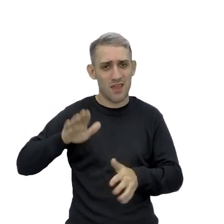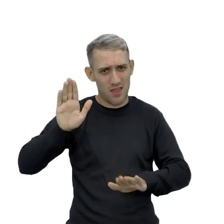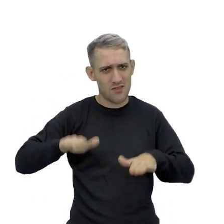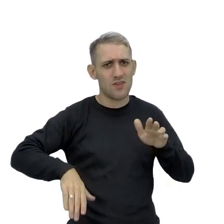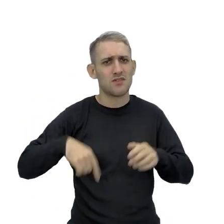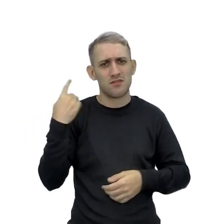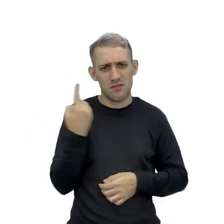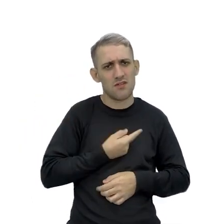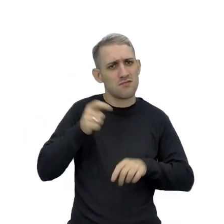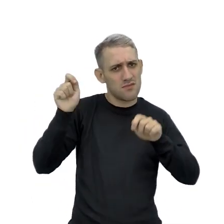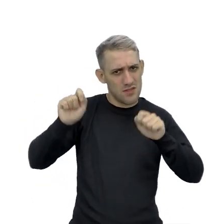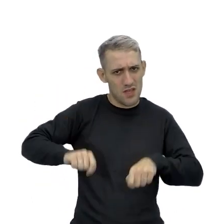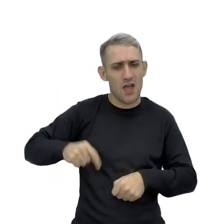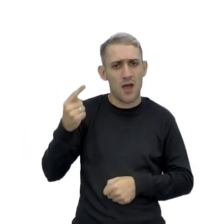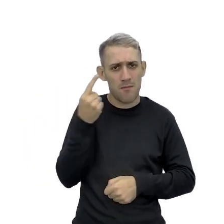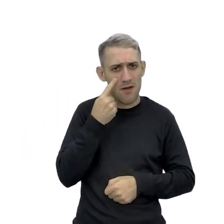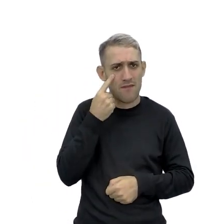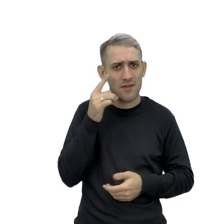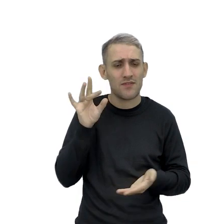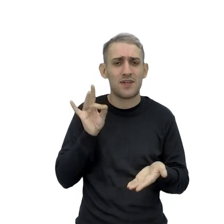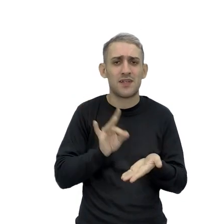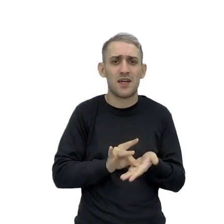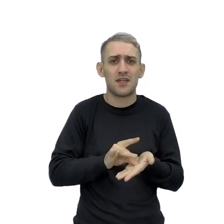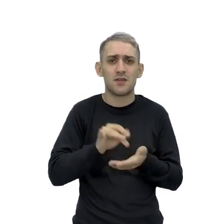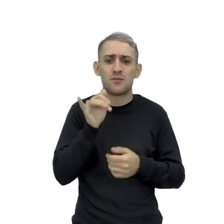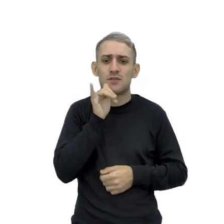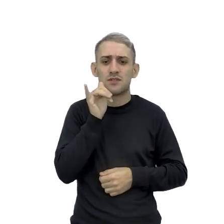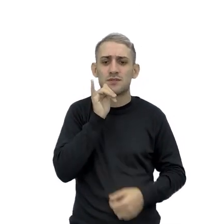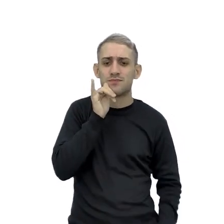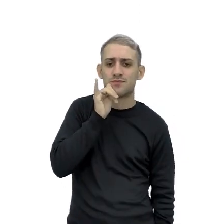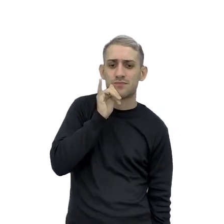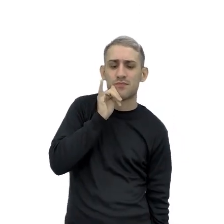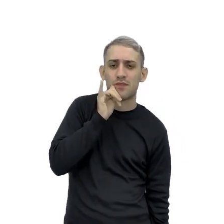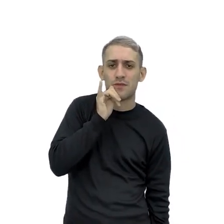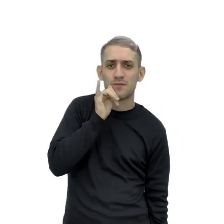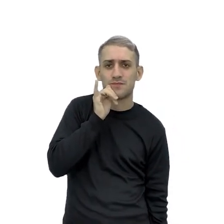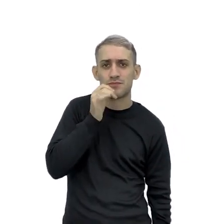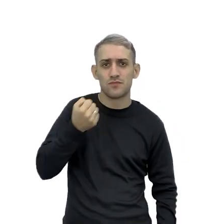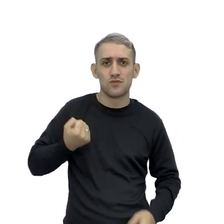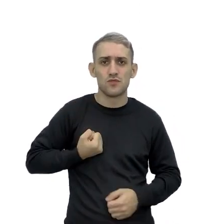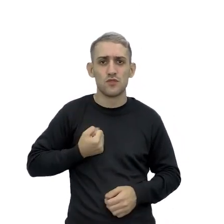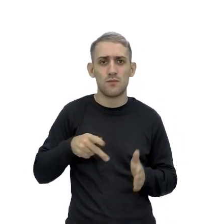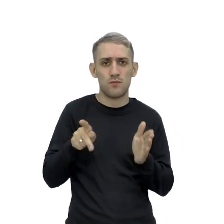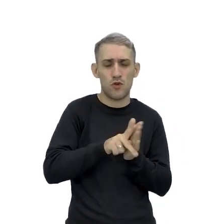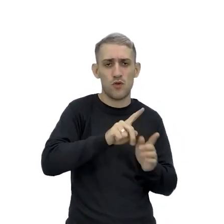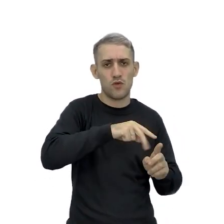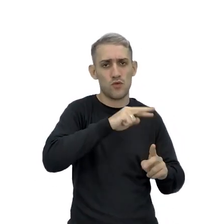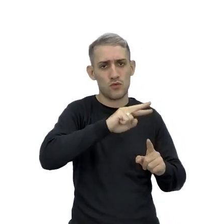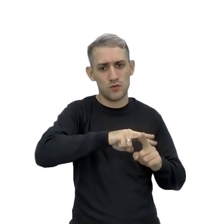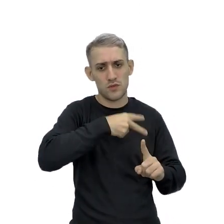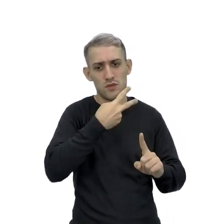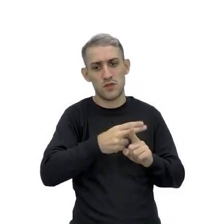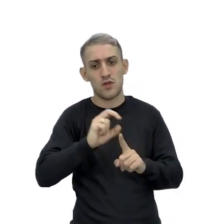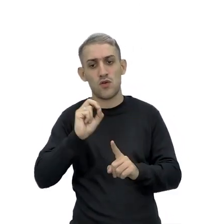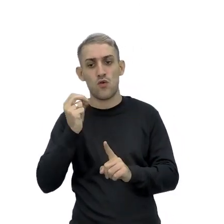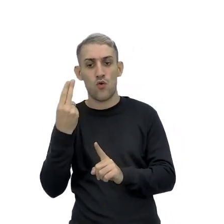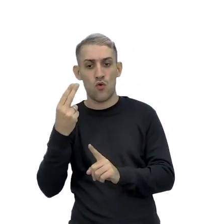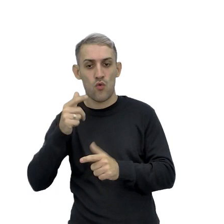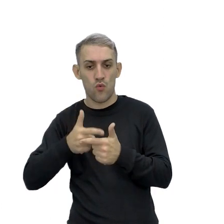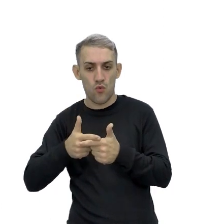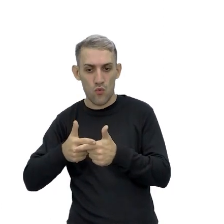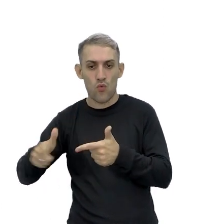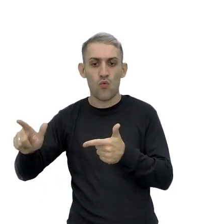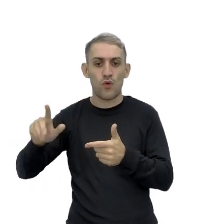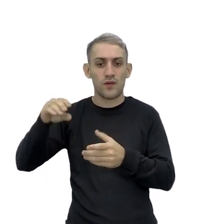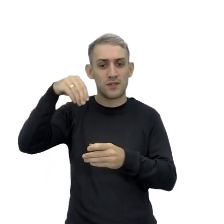e nós podemos olhar isso tanto nos algoritmos lá do campo aditivo quanto multiplicativo, que dentro da